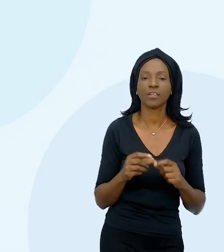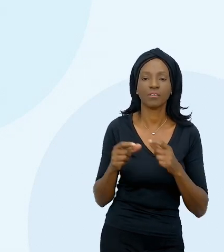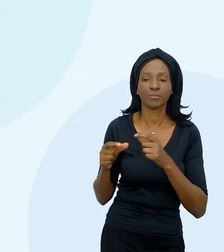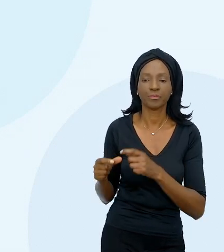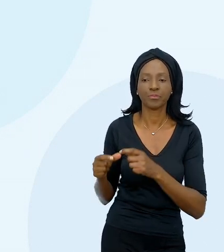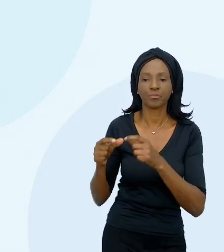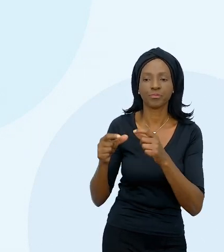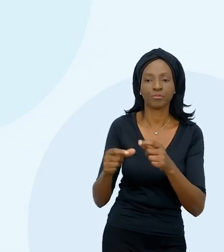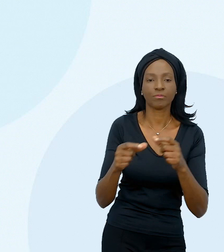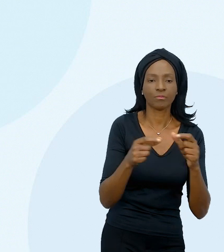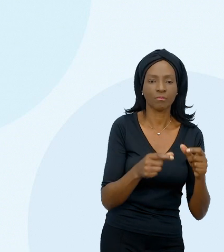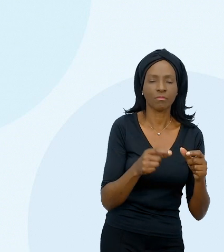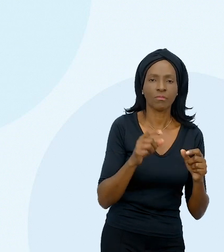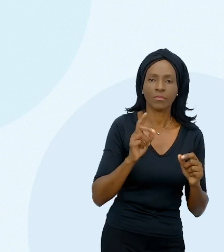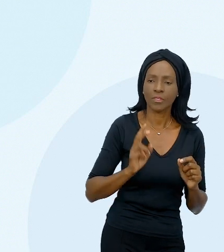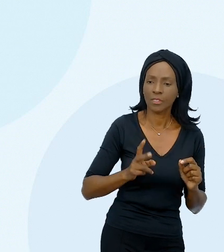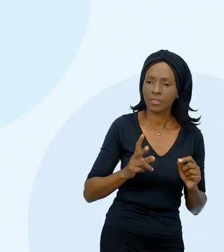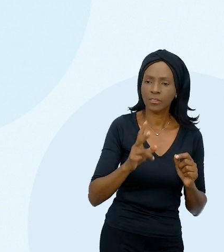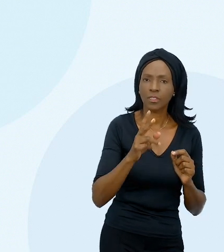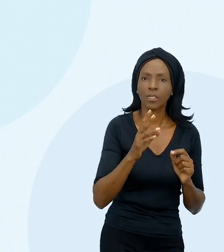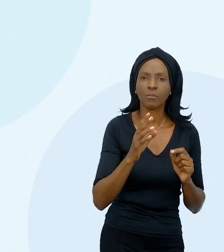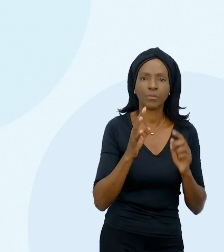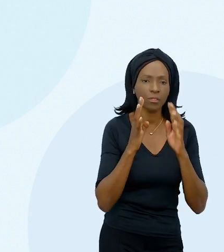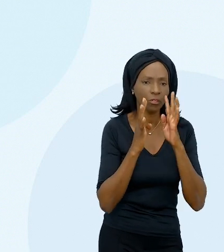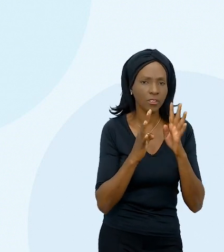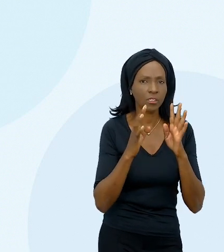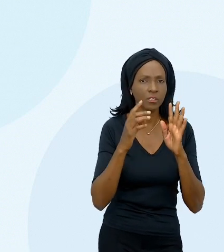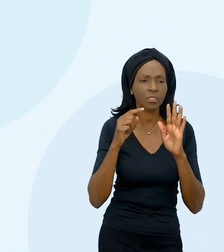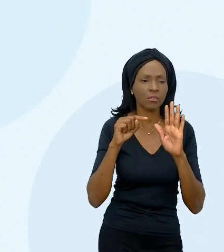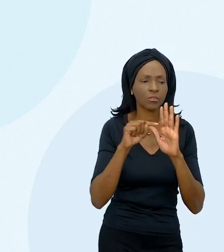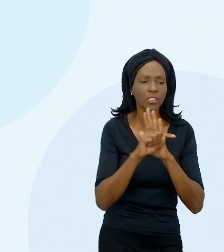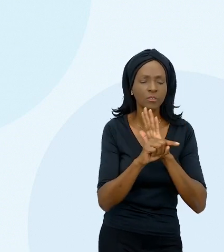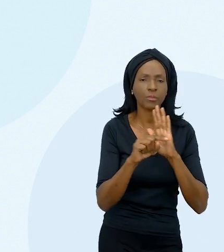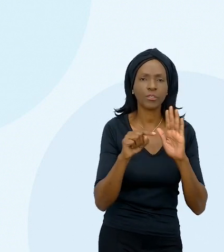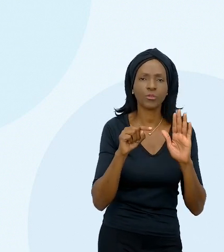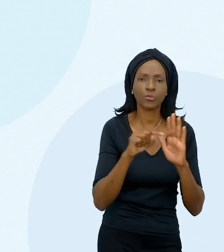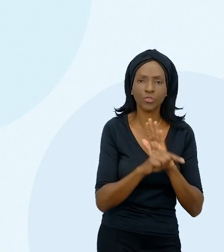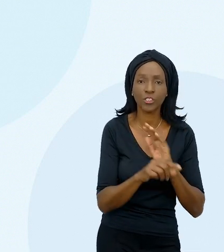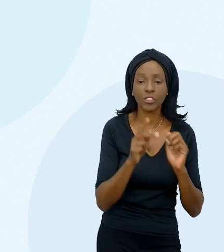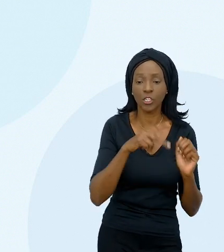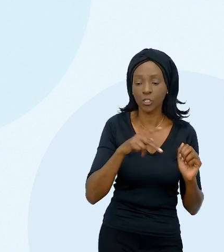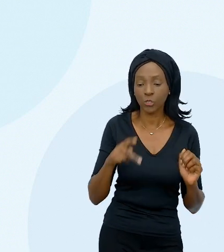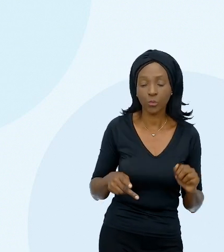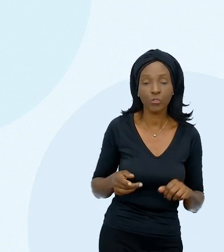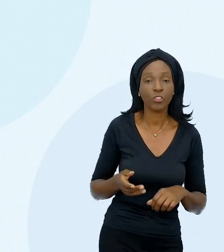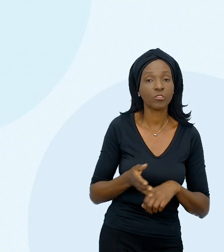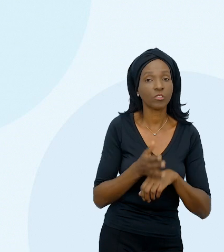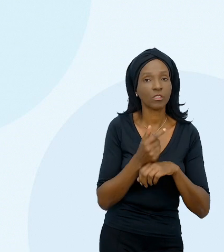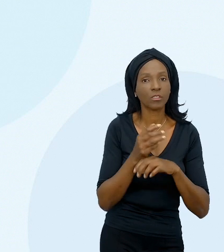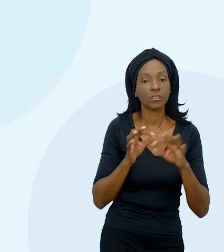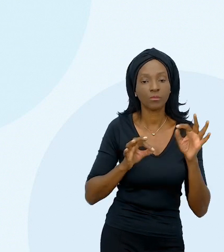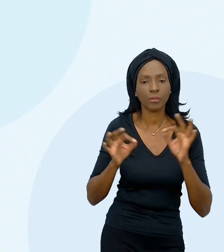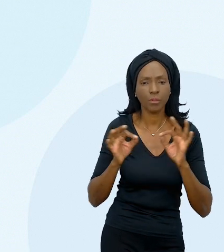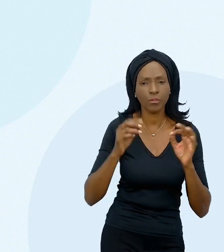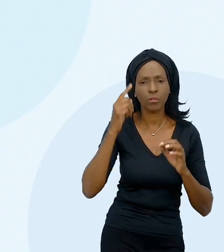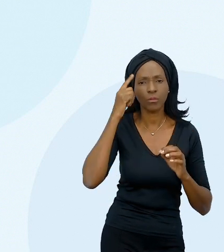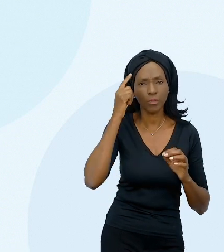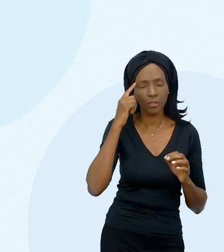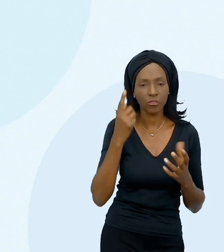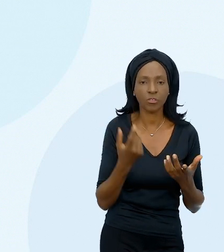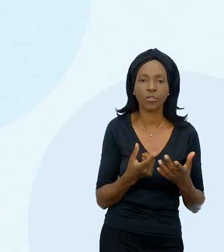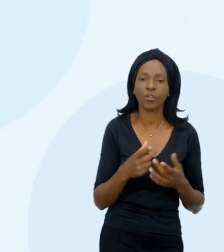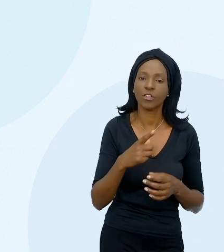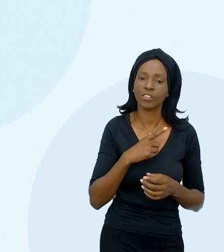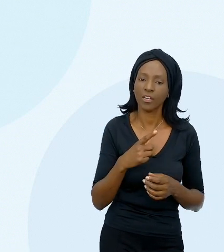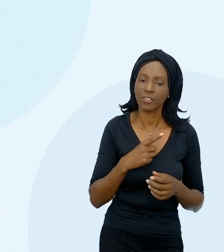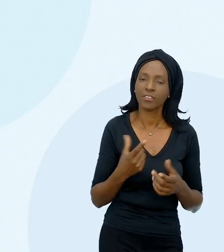as perguntas que foram aí pensadas antecipadamente. E aí, então, o item 1 lá,